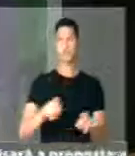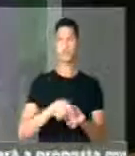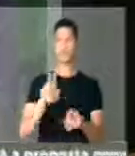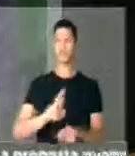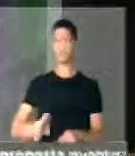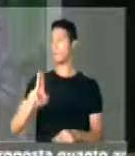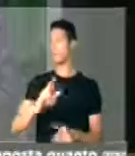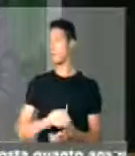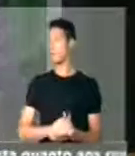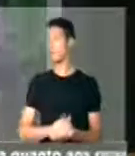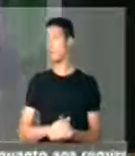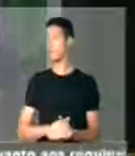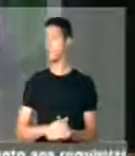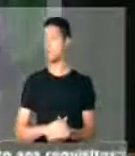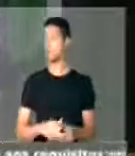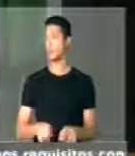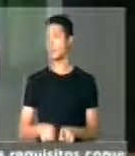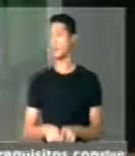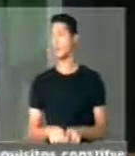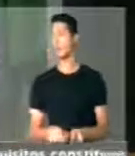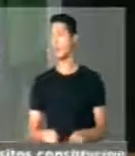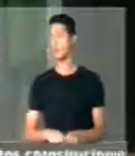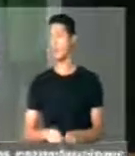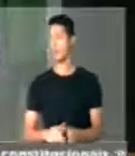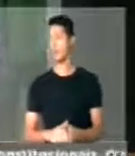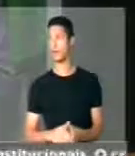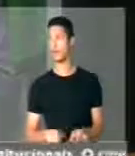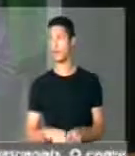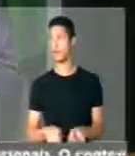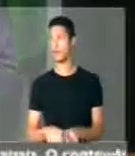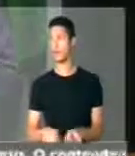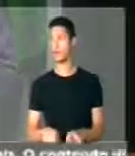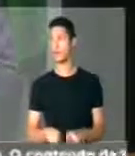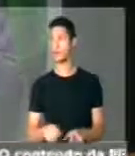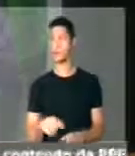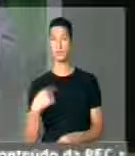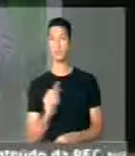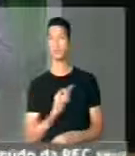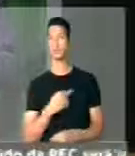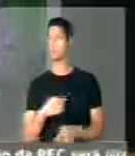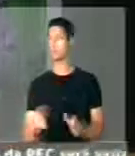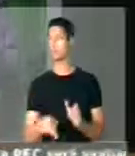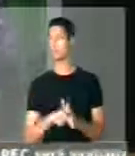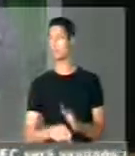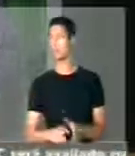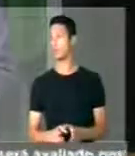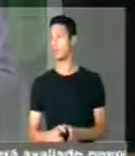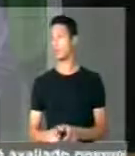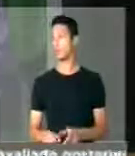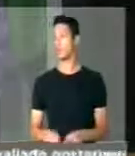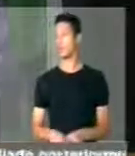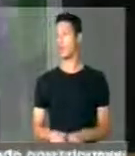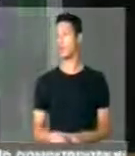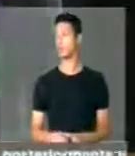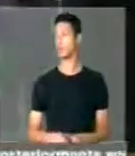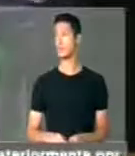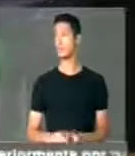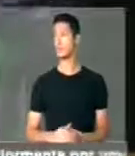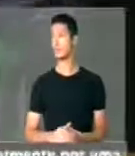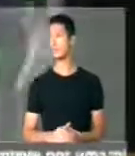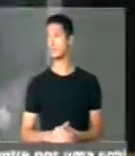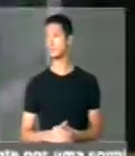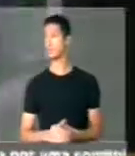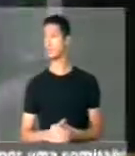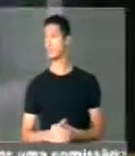usava naquele momento. Confesso que não entendia direito o que era aquilo, mas entendia que o Arraes está aí, queria dizer,